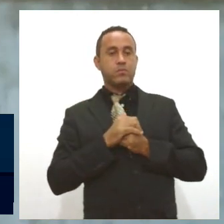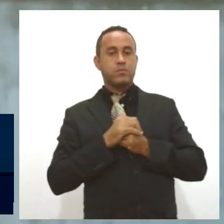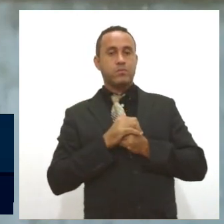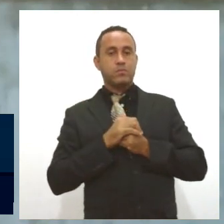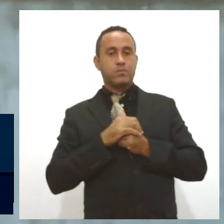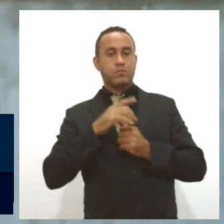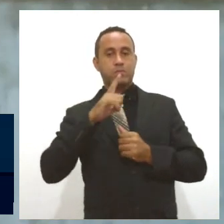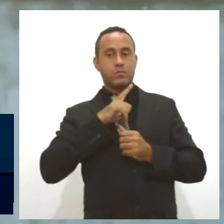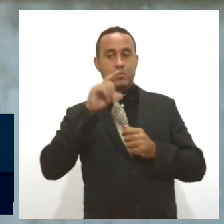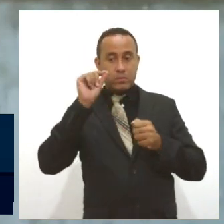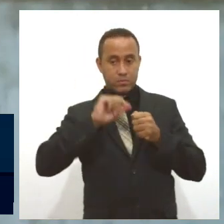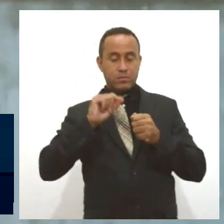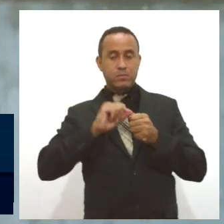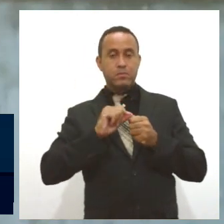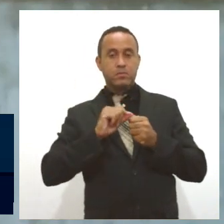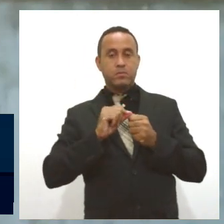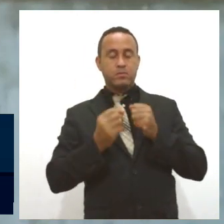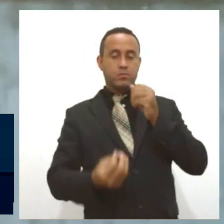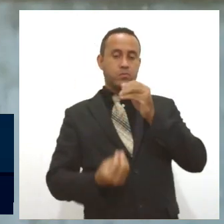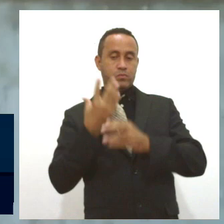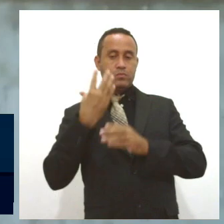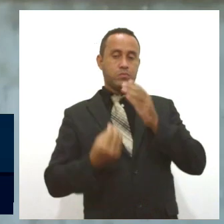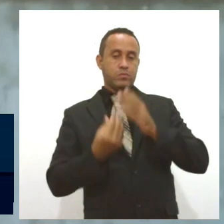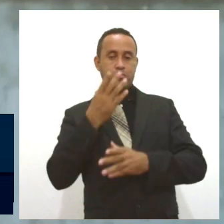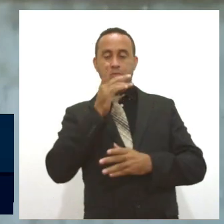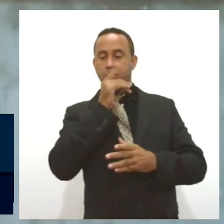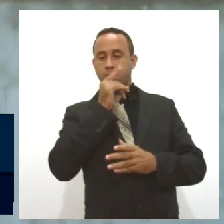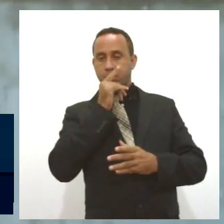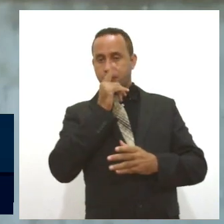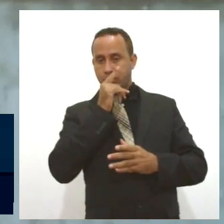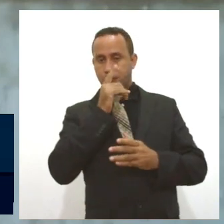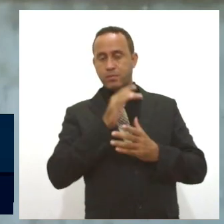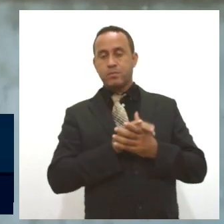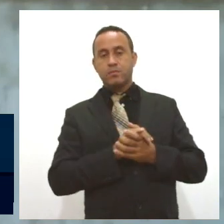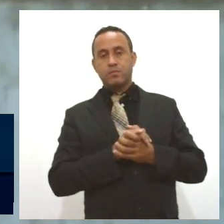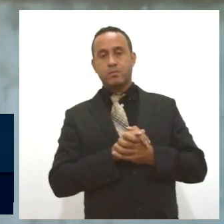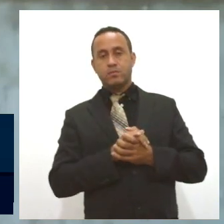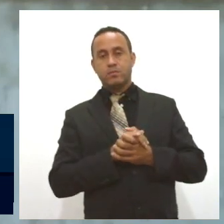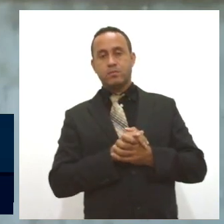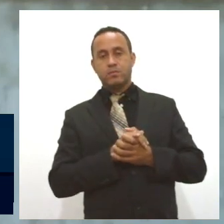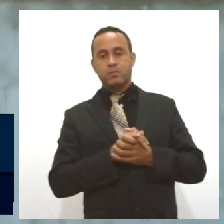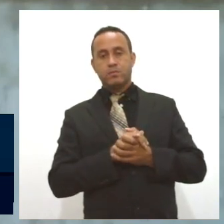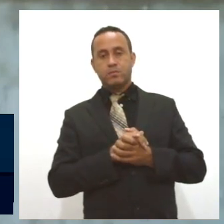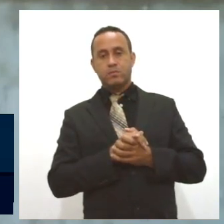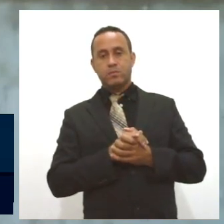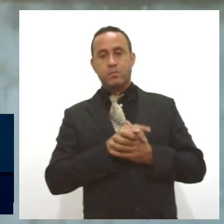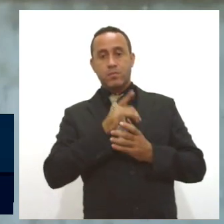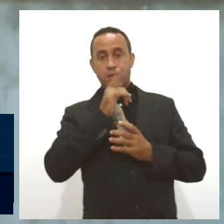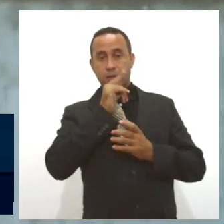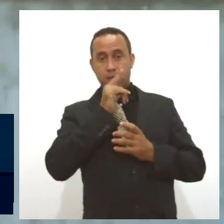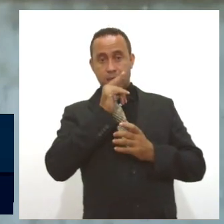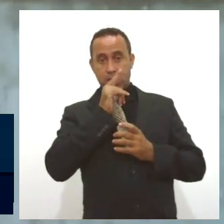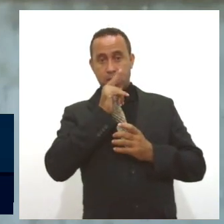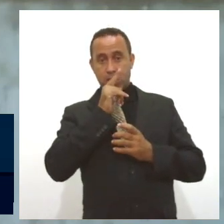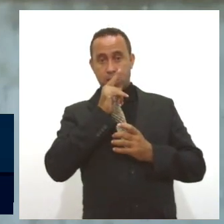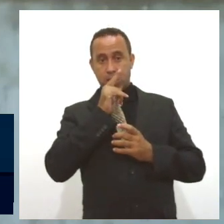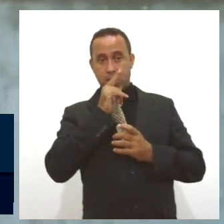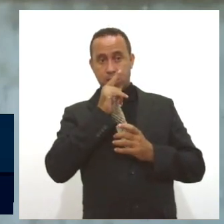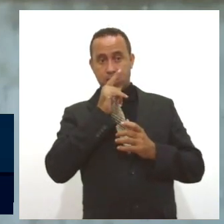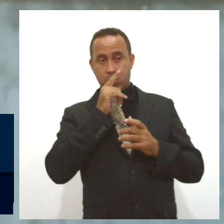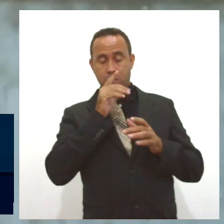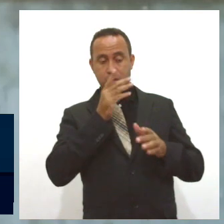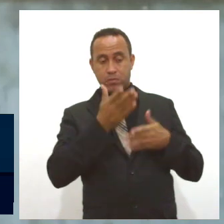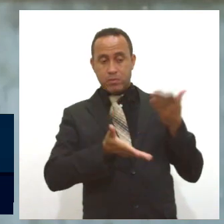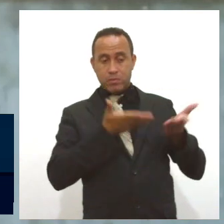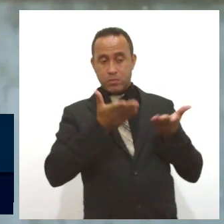nós conduzimos água. Isso faz uma diferença enorme, porque na condução da água em tubos você reduz a perda,